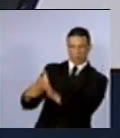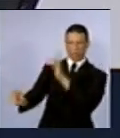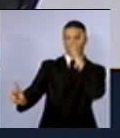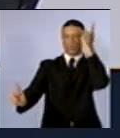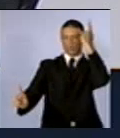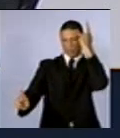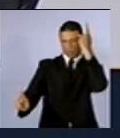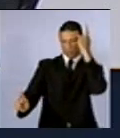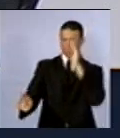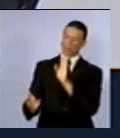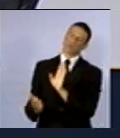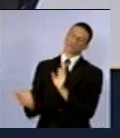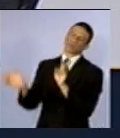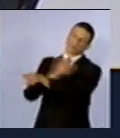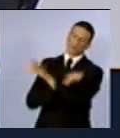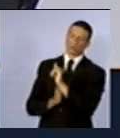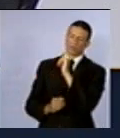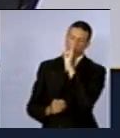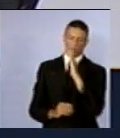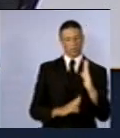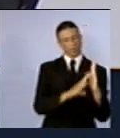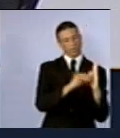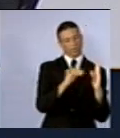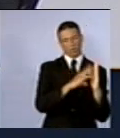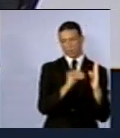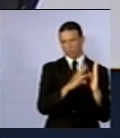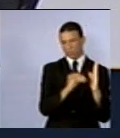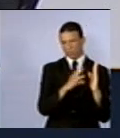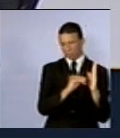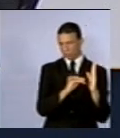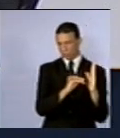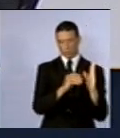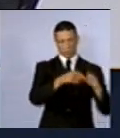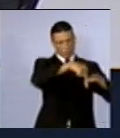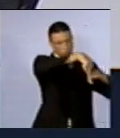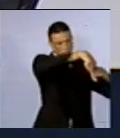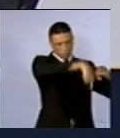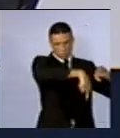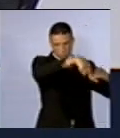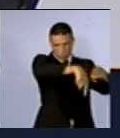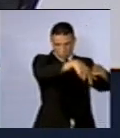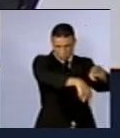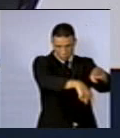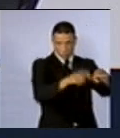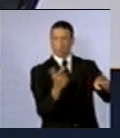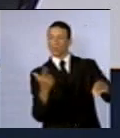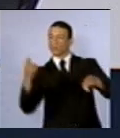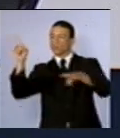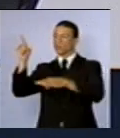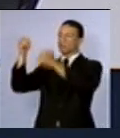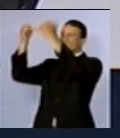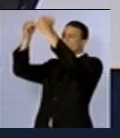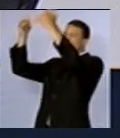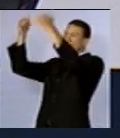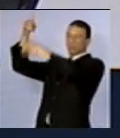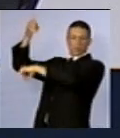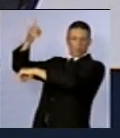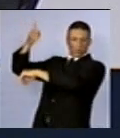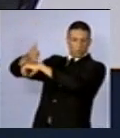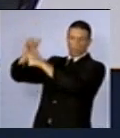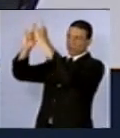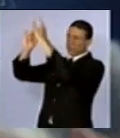é possível ter uma modelagem em que uma parte é enterrada e uma parte é aérea. Não há, tecnicamente,